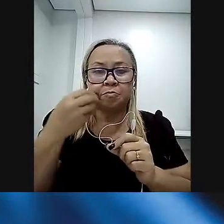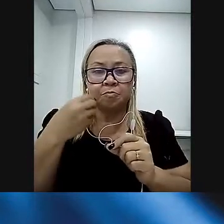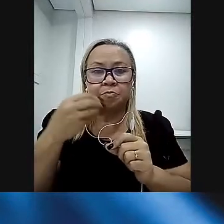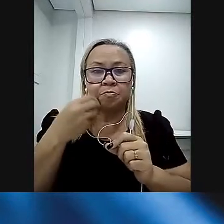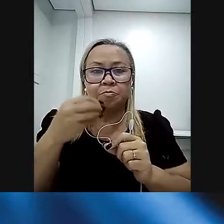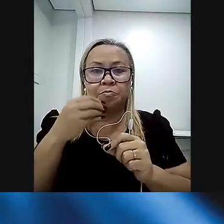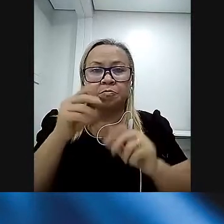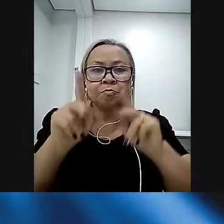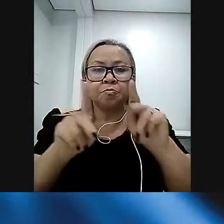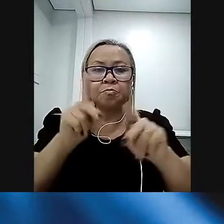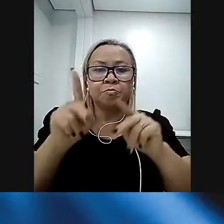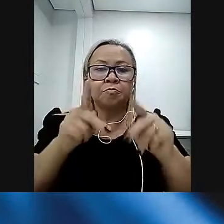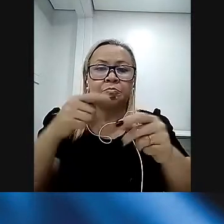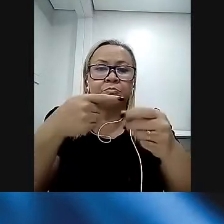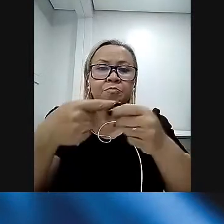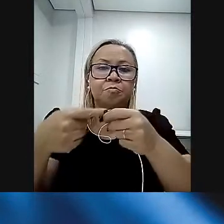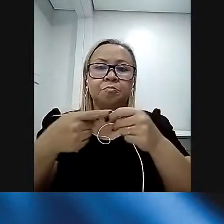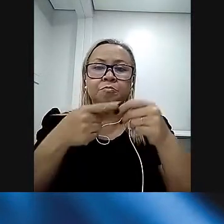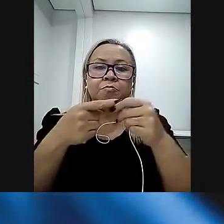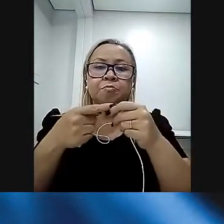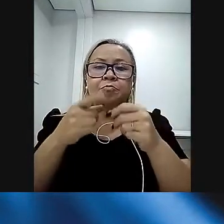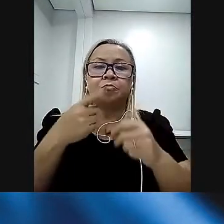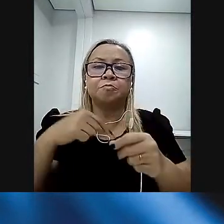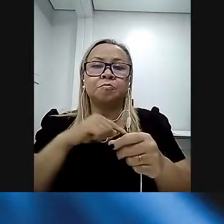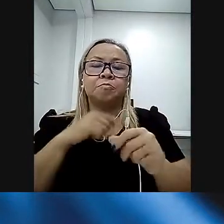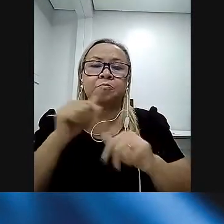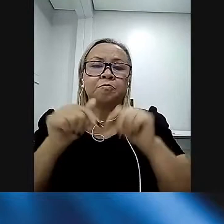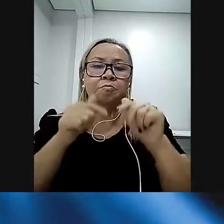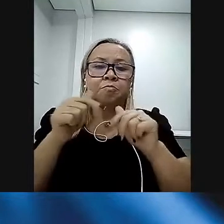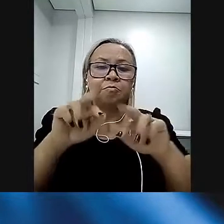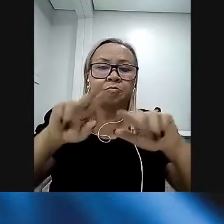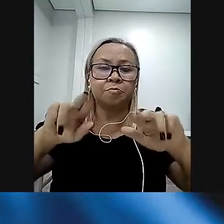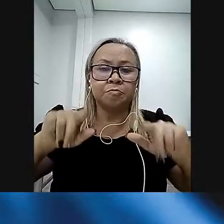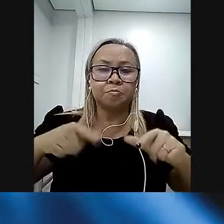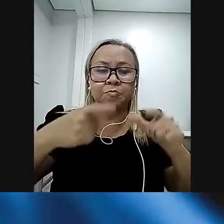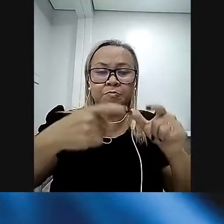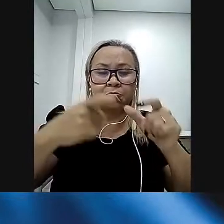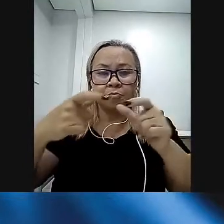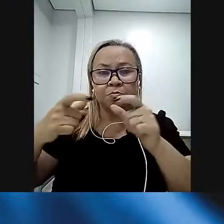cidade, e a gente trabalhou com vários